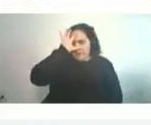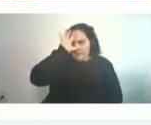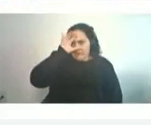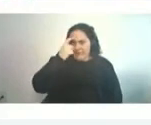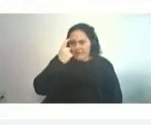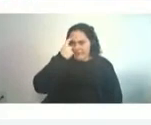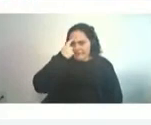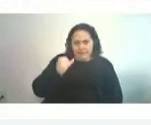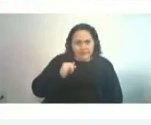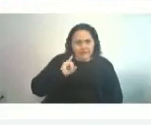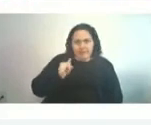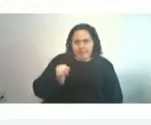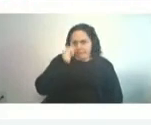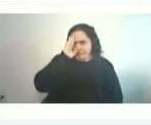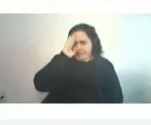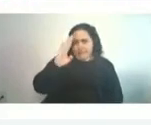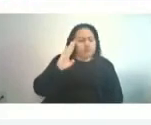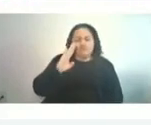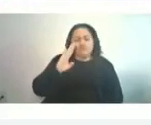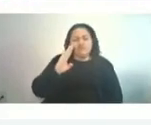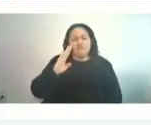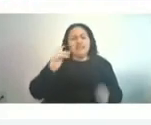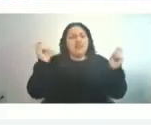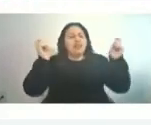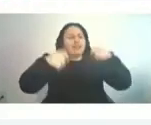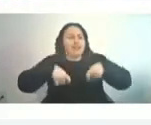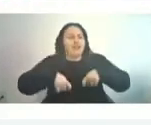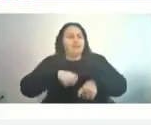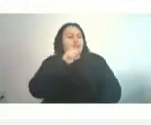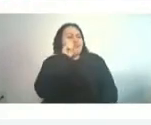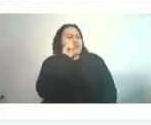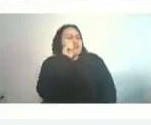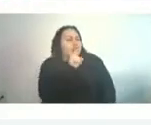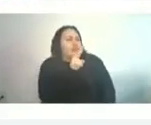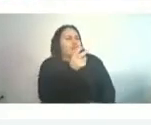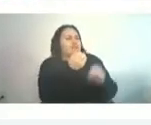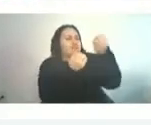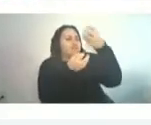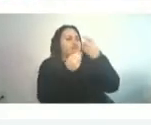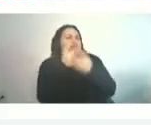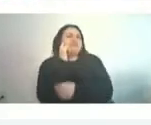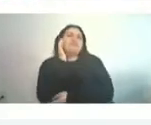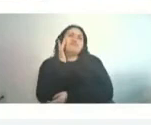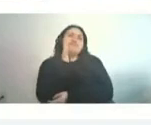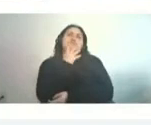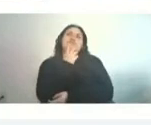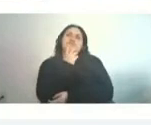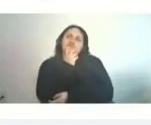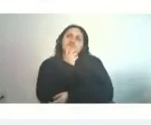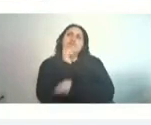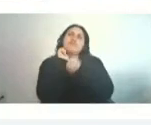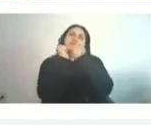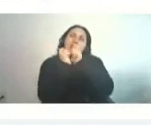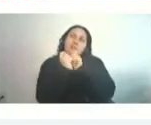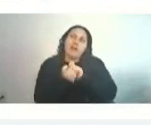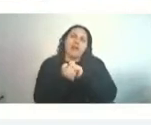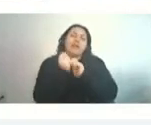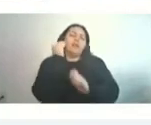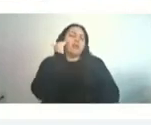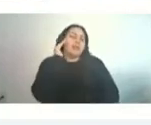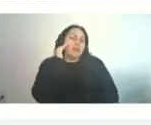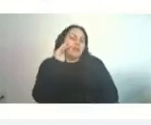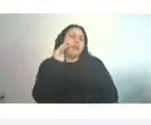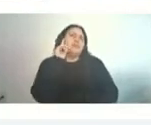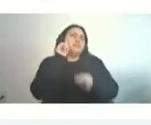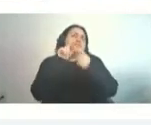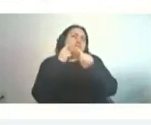que o professor exija, mas a capacidade de interpretar o conhecimento, né, de procurar o conhecimento, de estabelecer relações entre